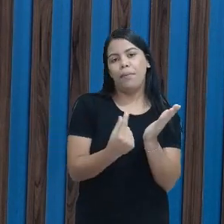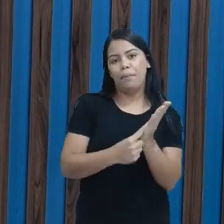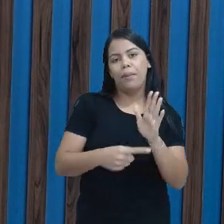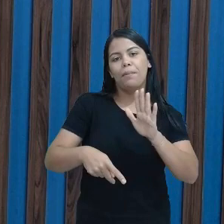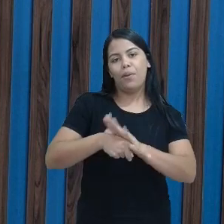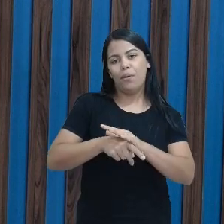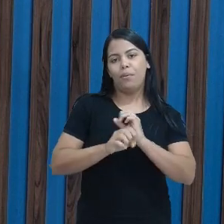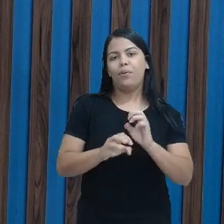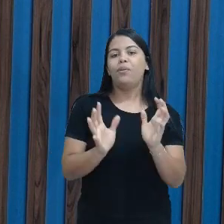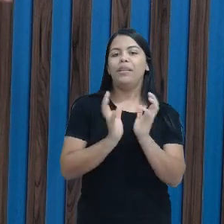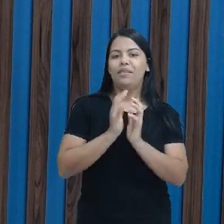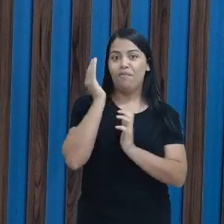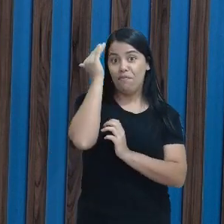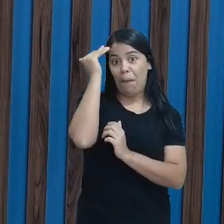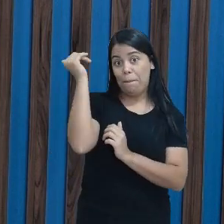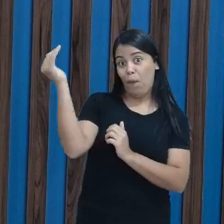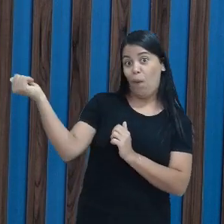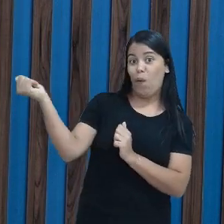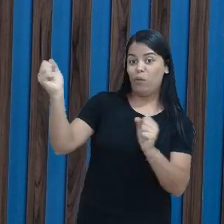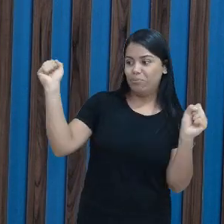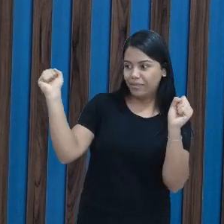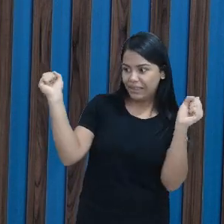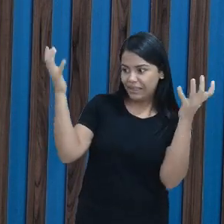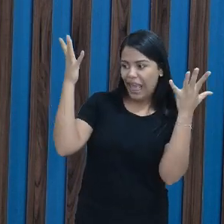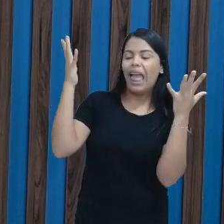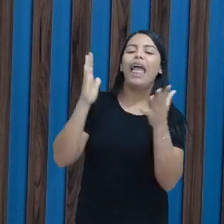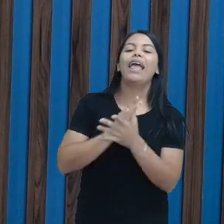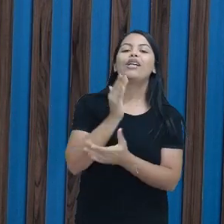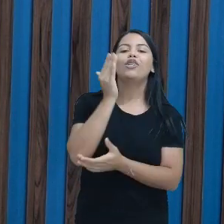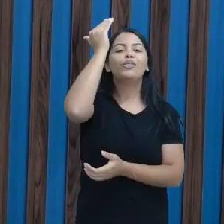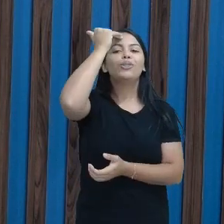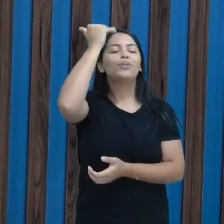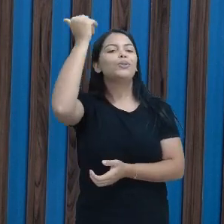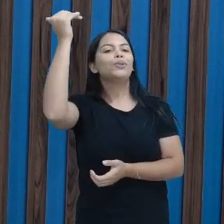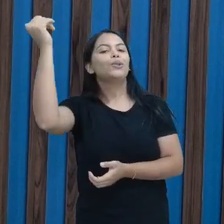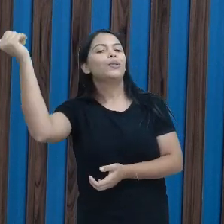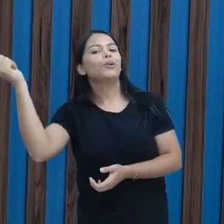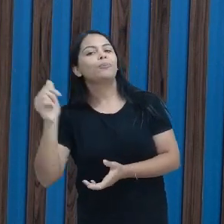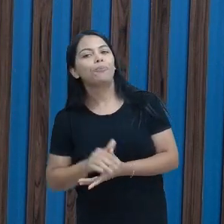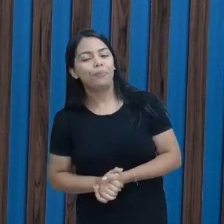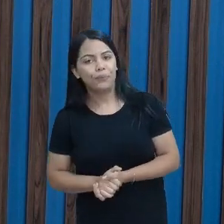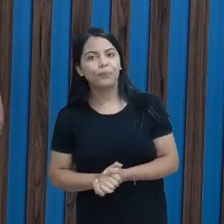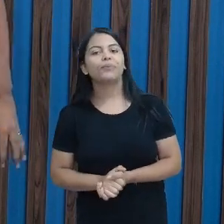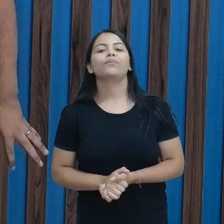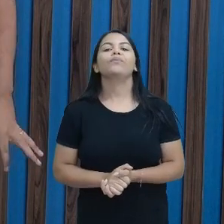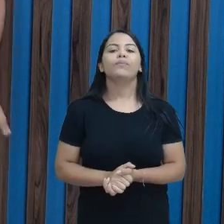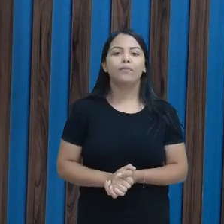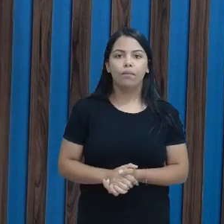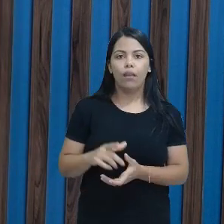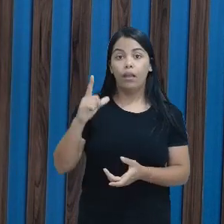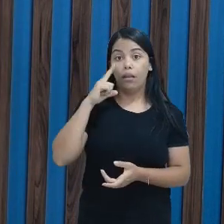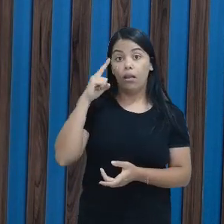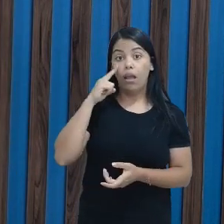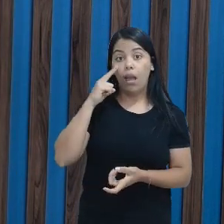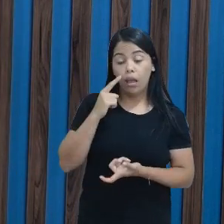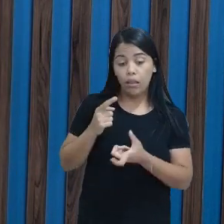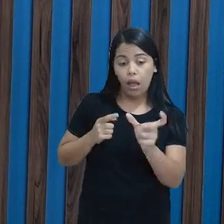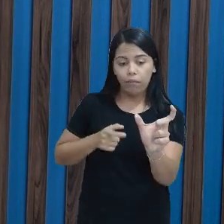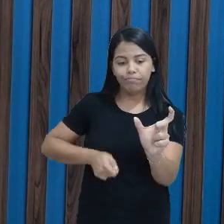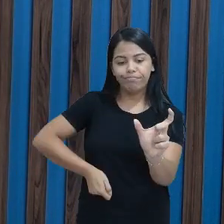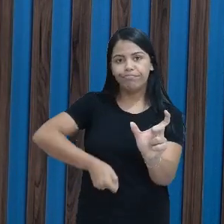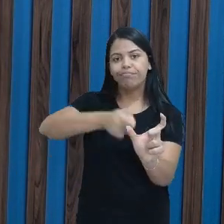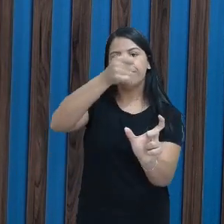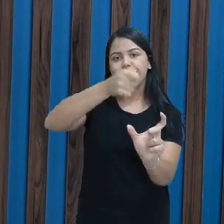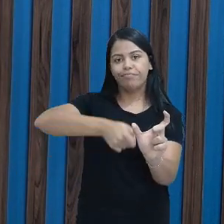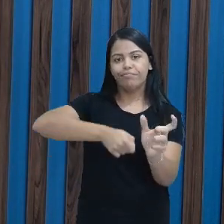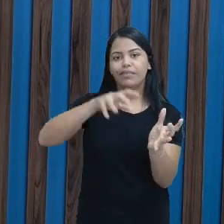o famoso, o sucesso, estourado no momento. Olha aí o QR Code para você ter aí o